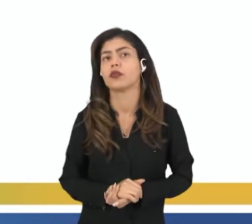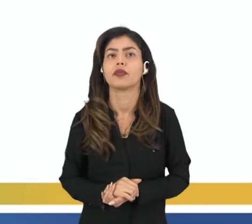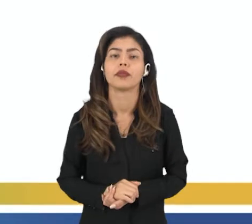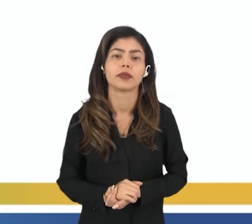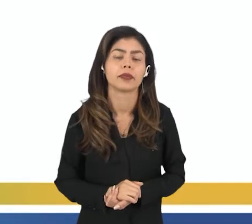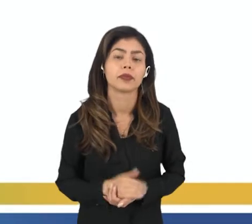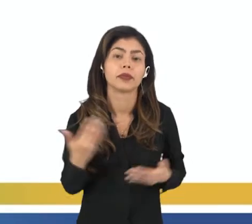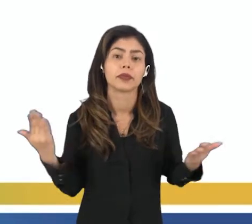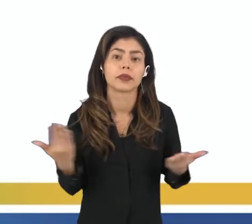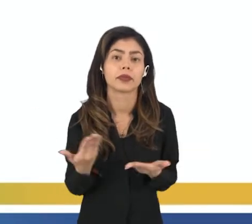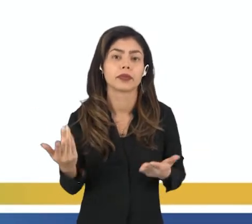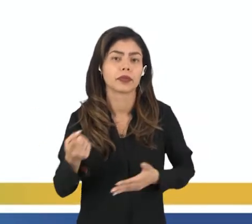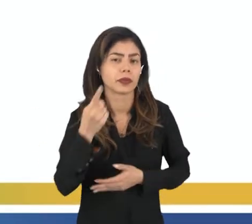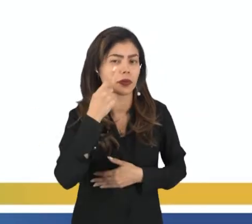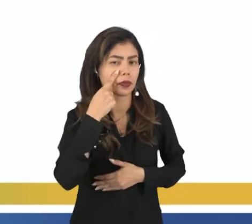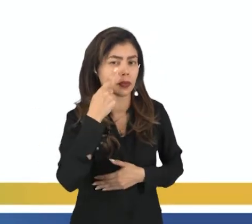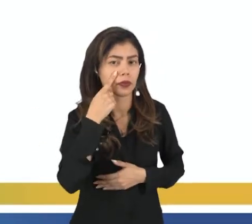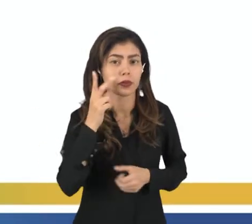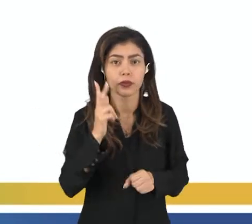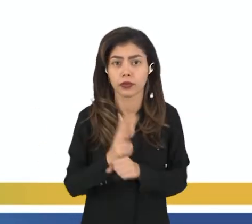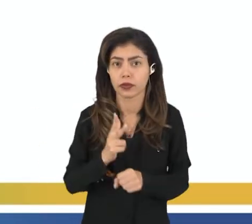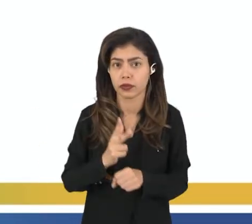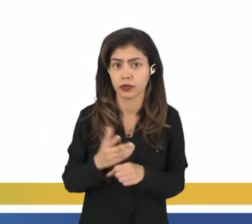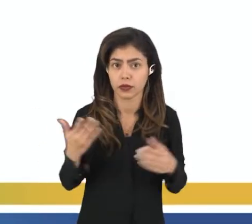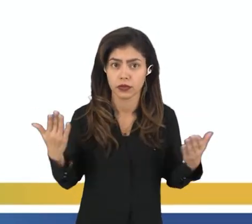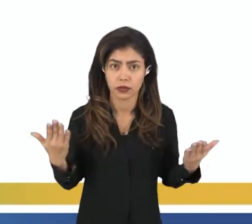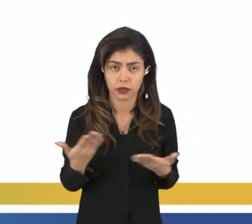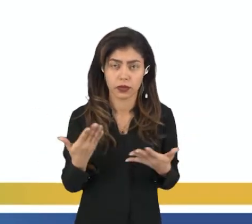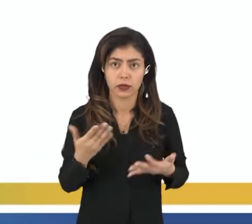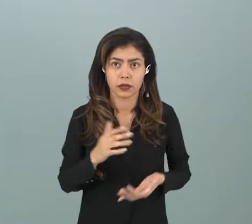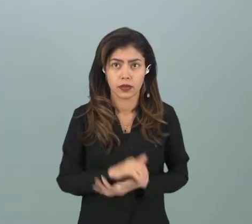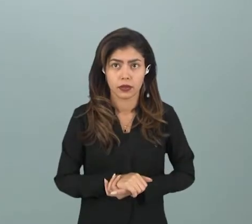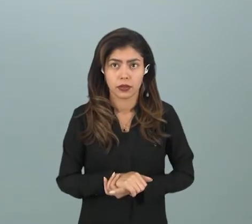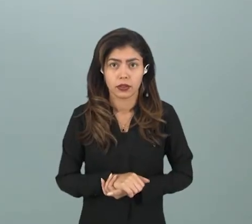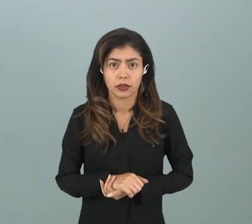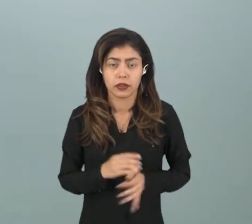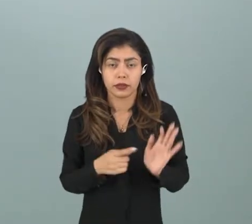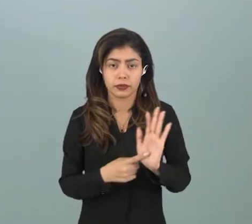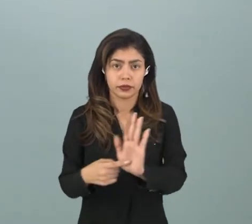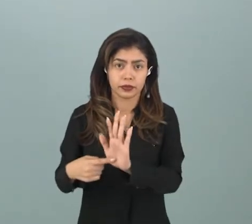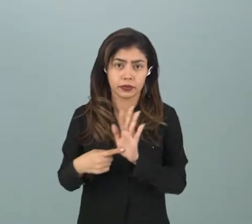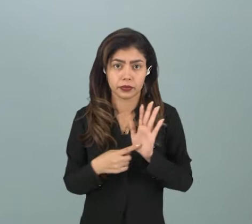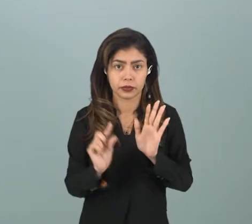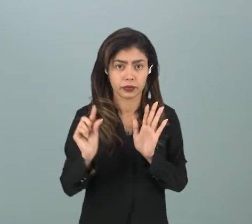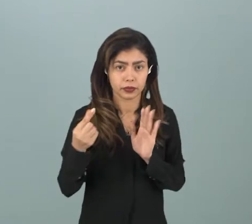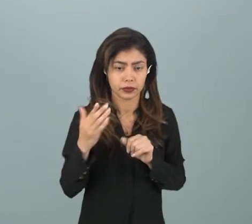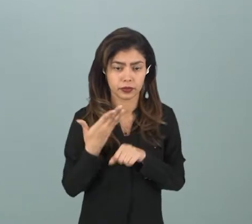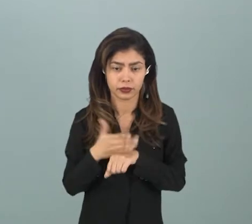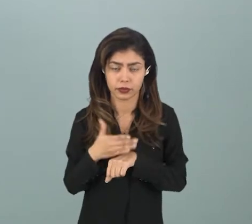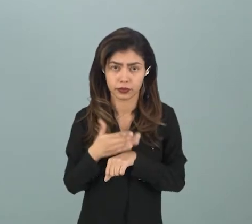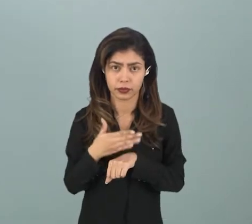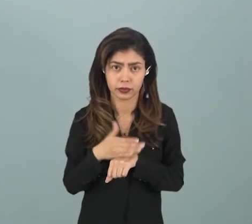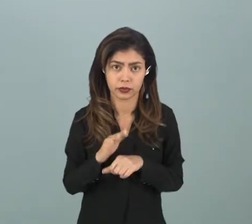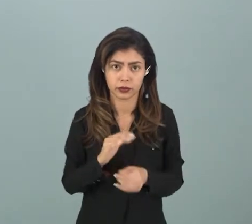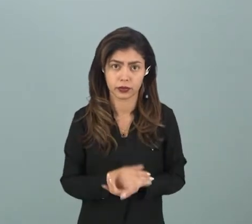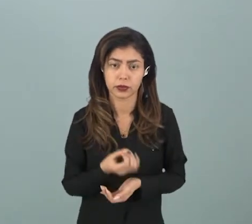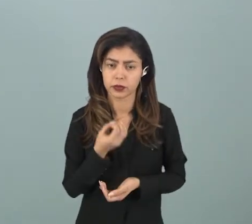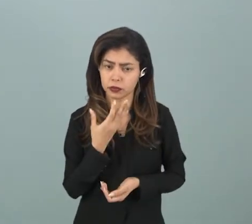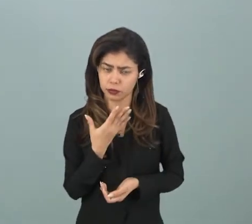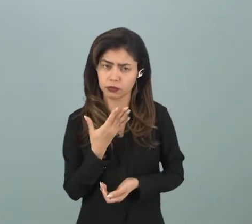E aí a gente vai ter um videozinho agora que vai mostrar um pouquinho sobre a prática do arvorismo, que é